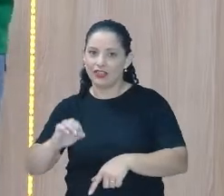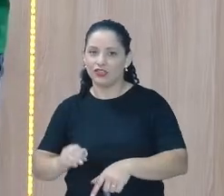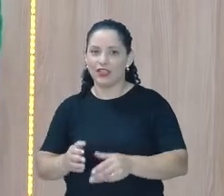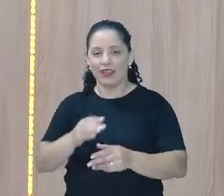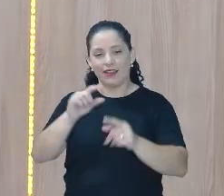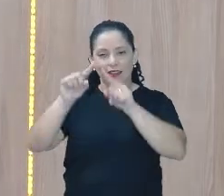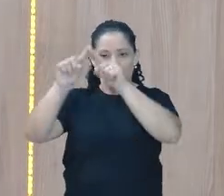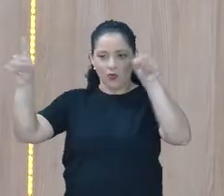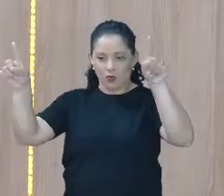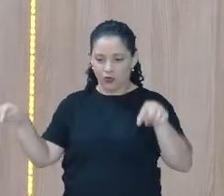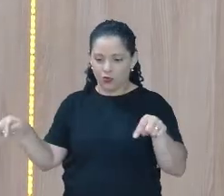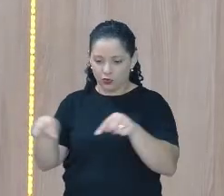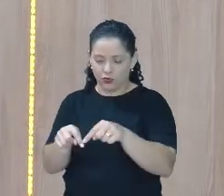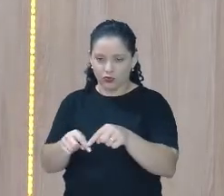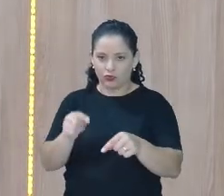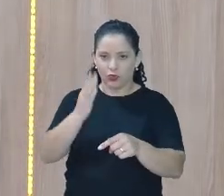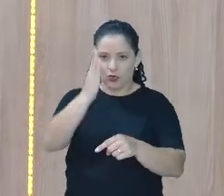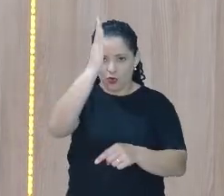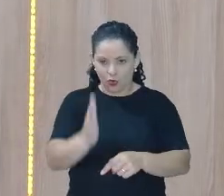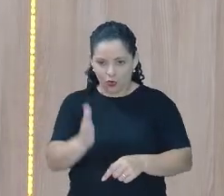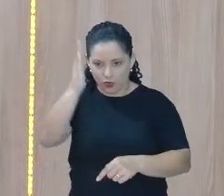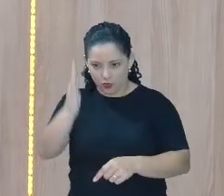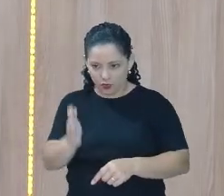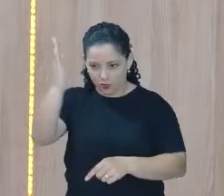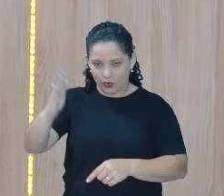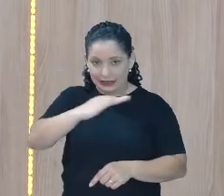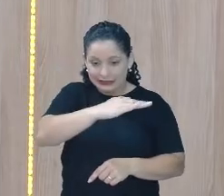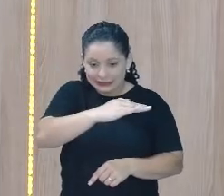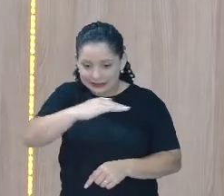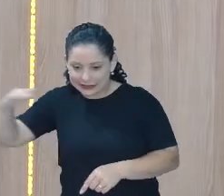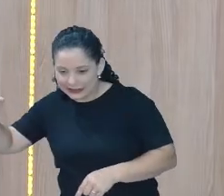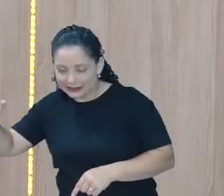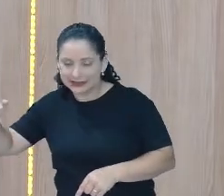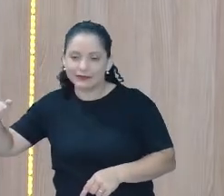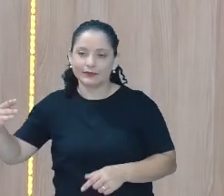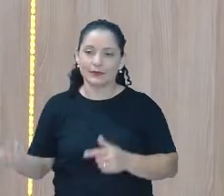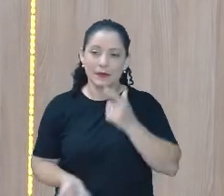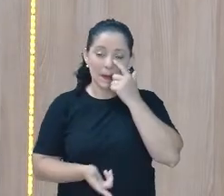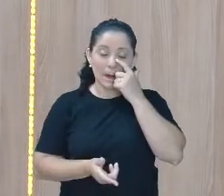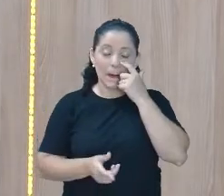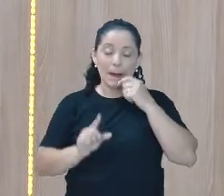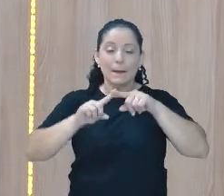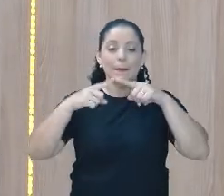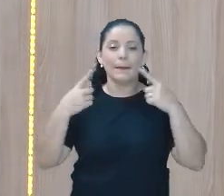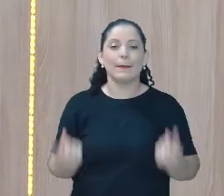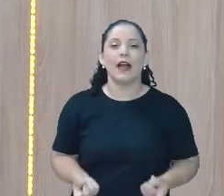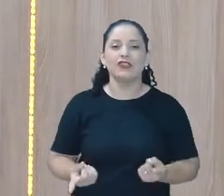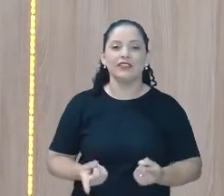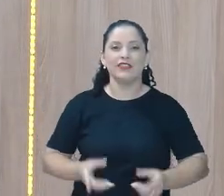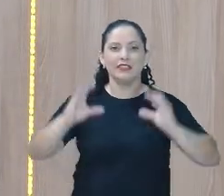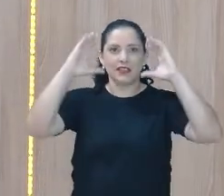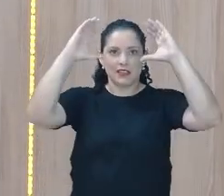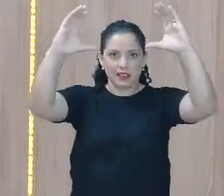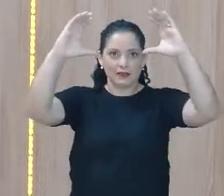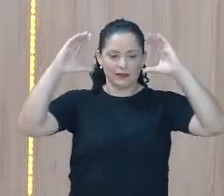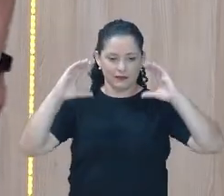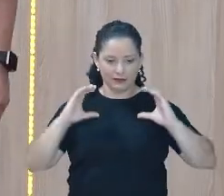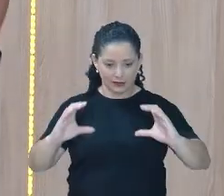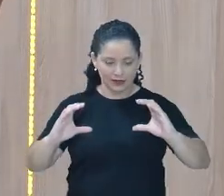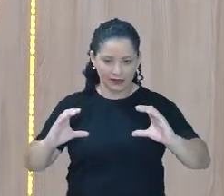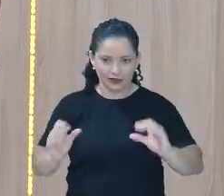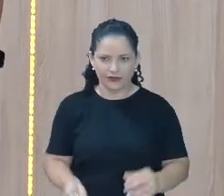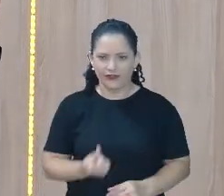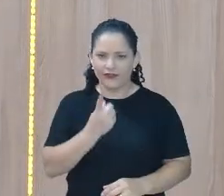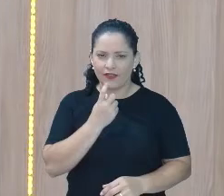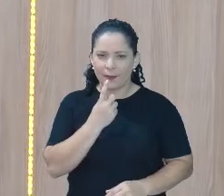tu concorda comigo que se eu colocar esse retângulo aqui em cima desse, a parte vermelha, ela é